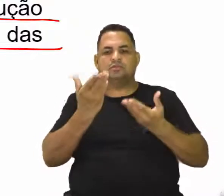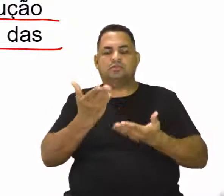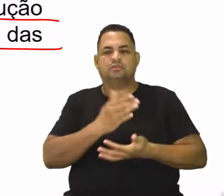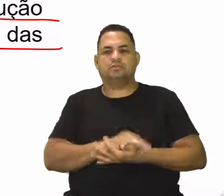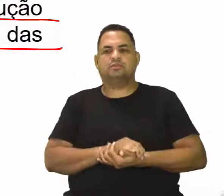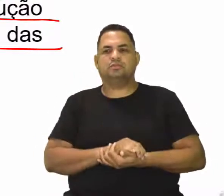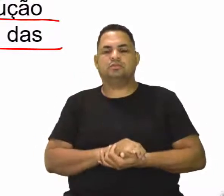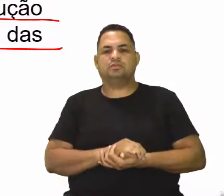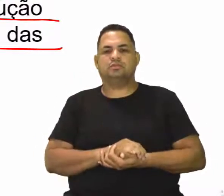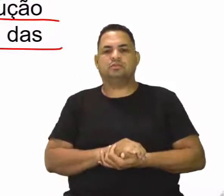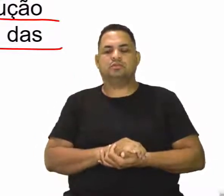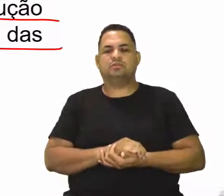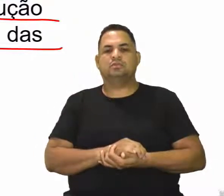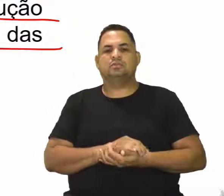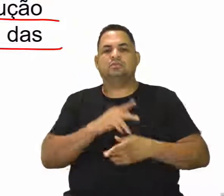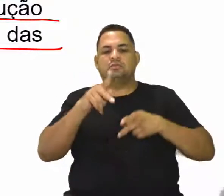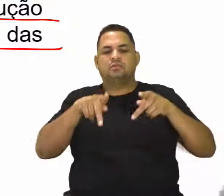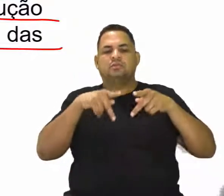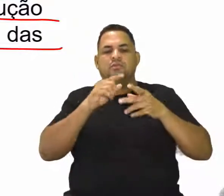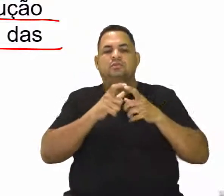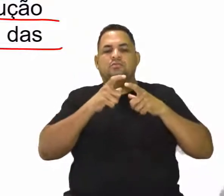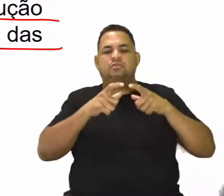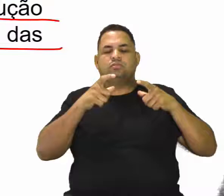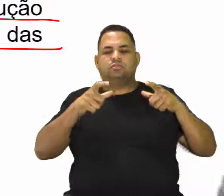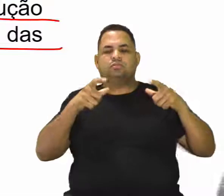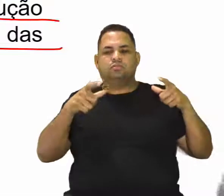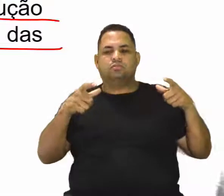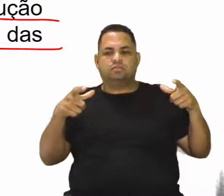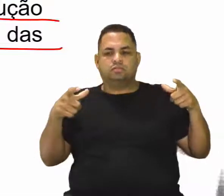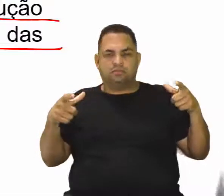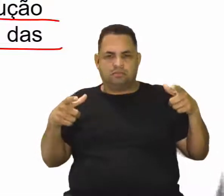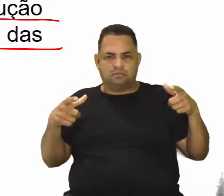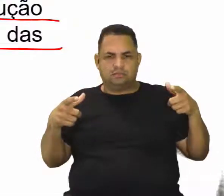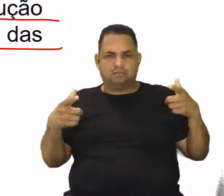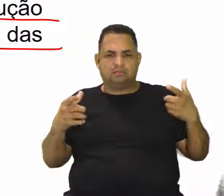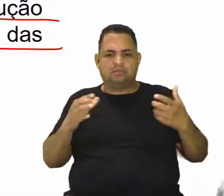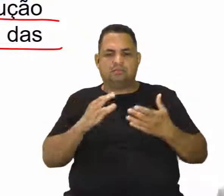isso. E a população cresce de forma